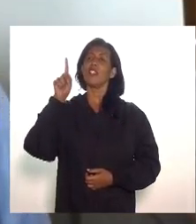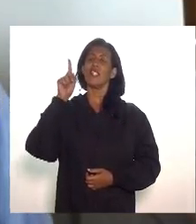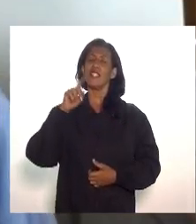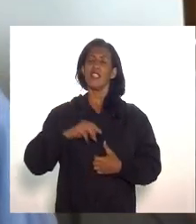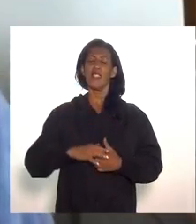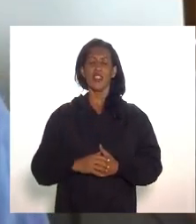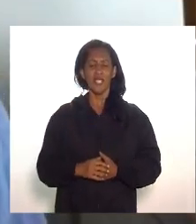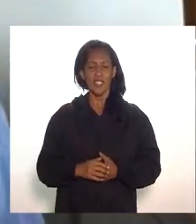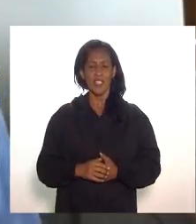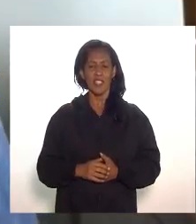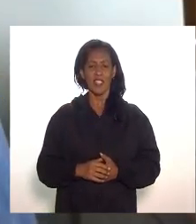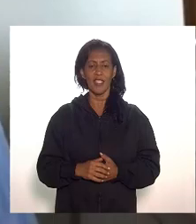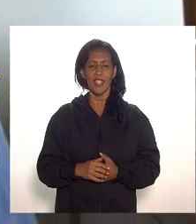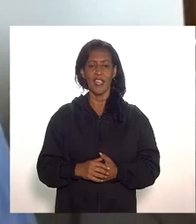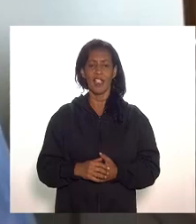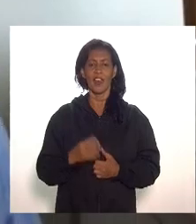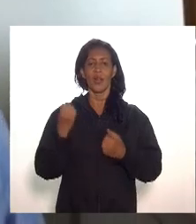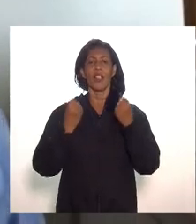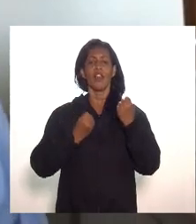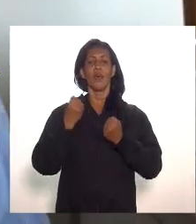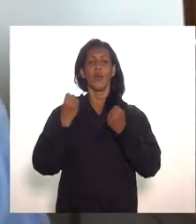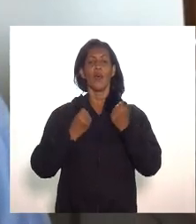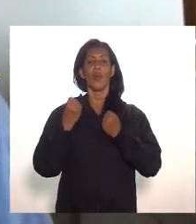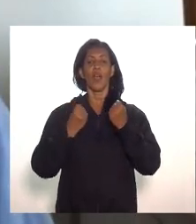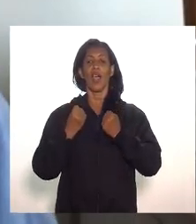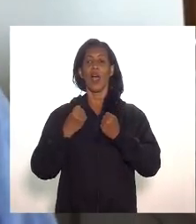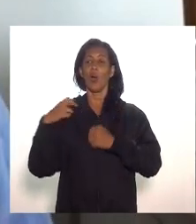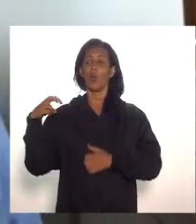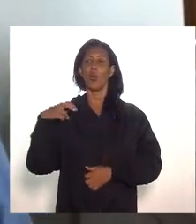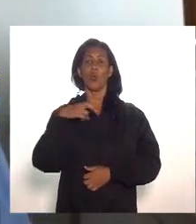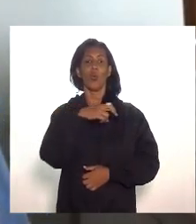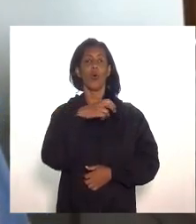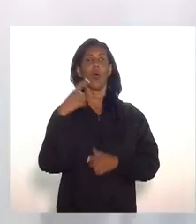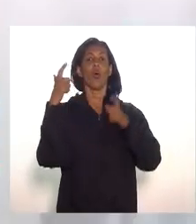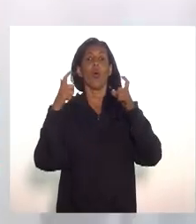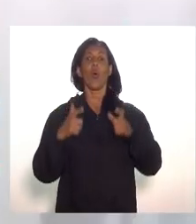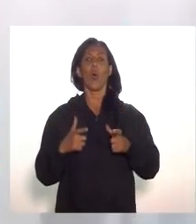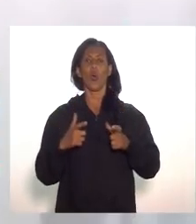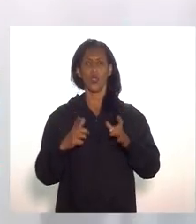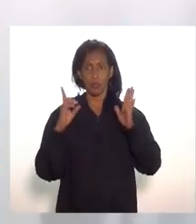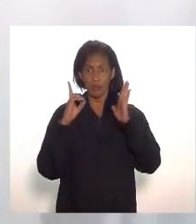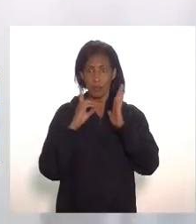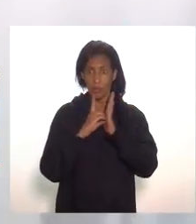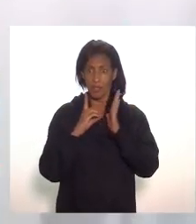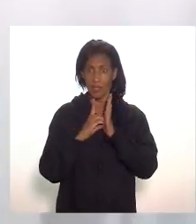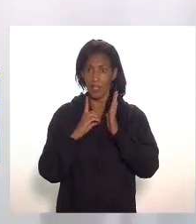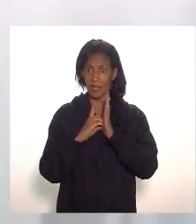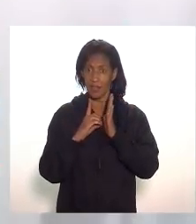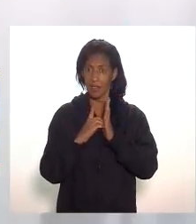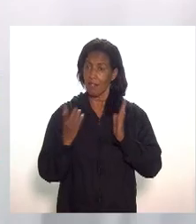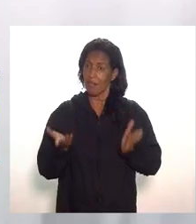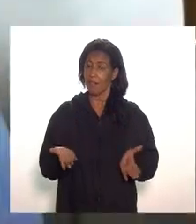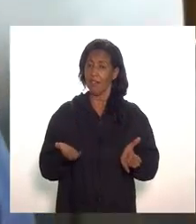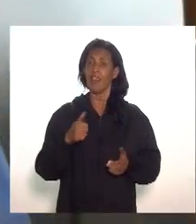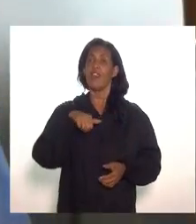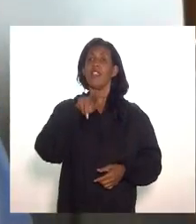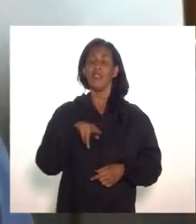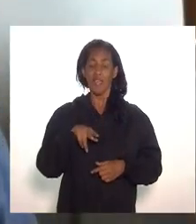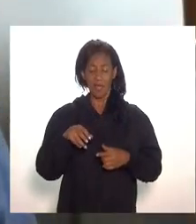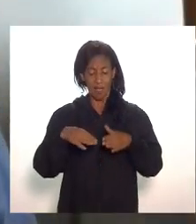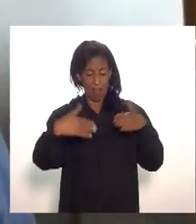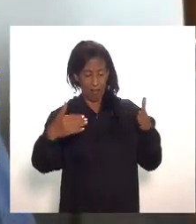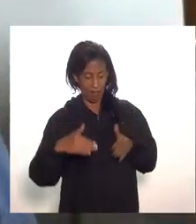veicular aonde? Pergunta a Vossa Excelência. No Detran. Detran. E quem fazia a inspeção veicular do